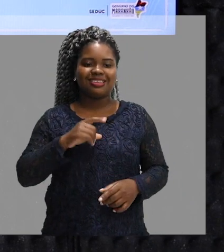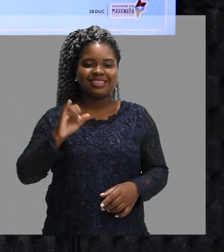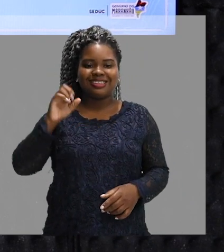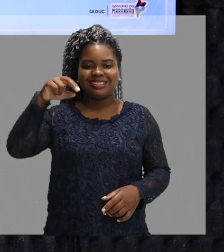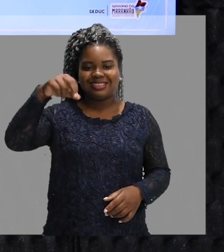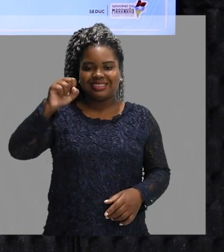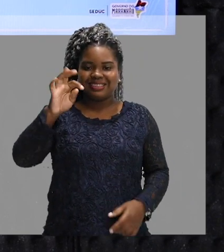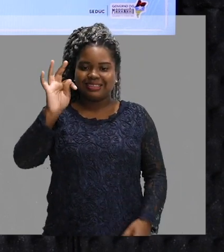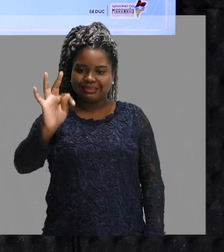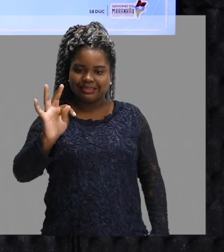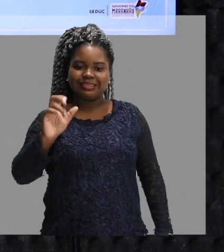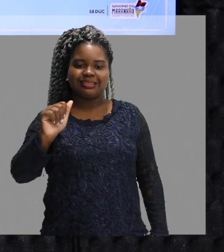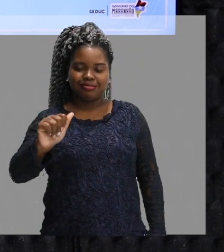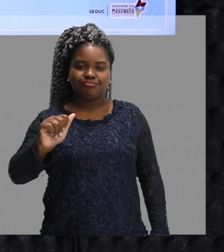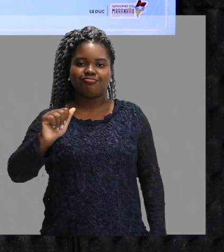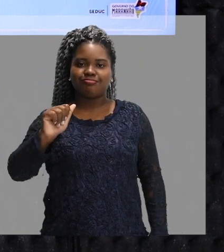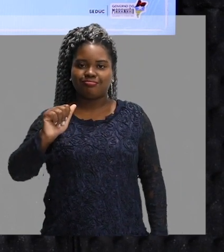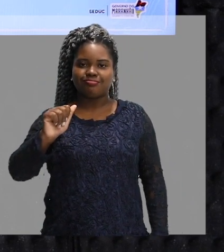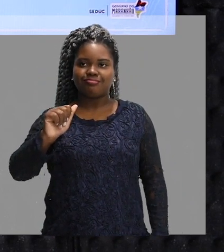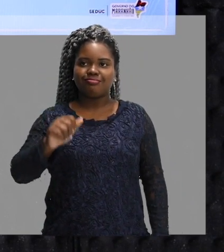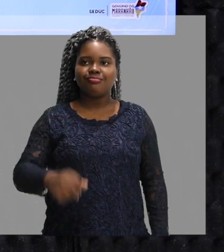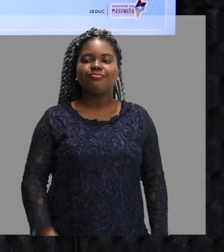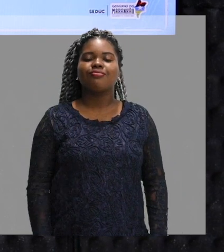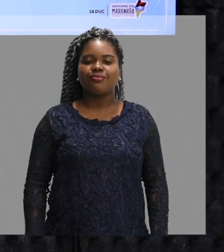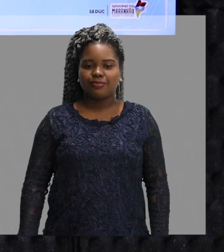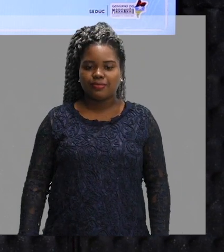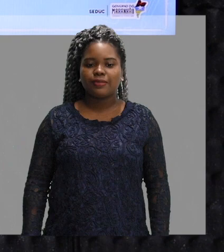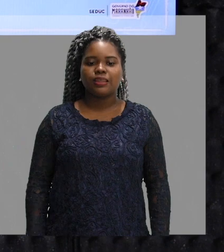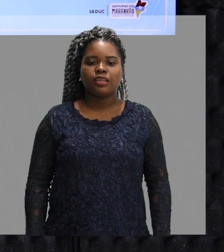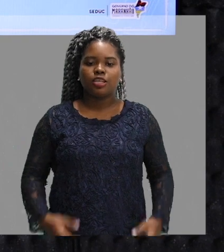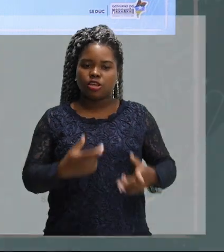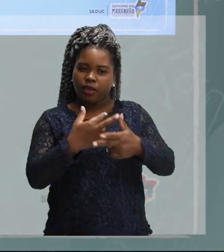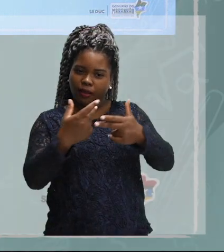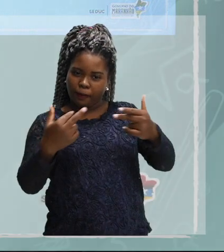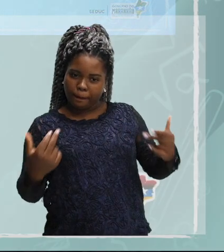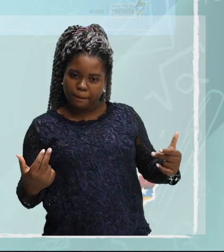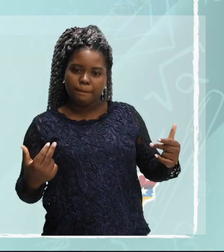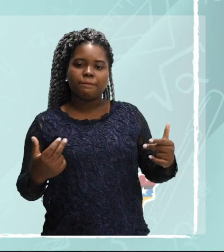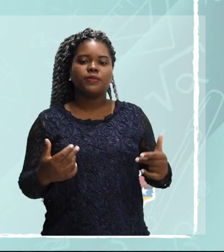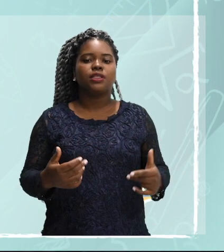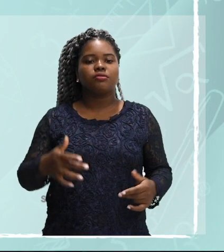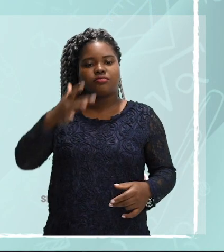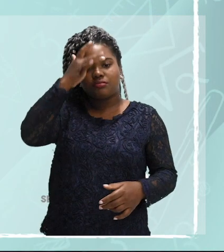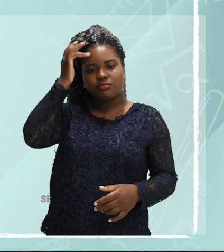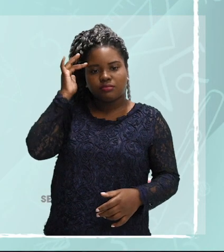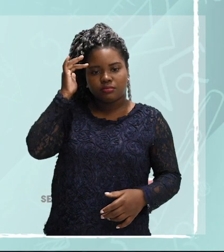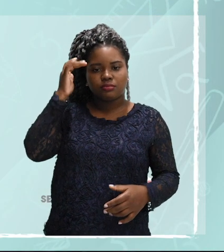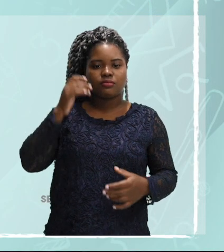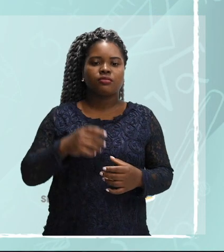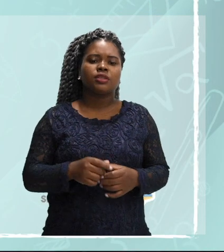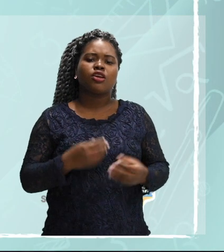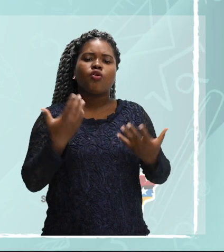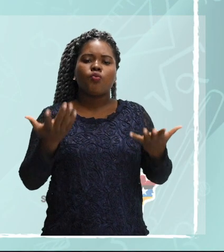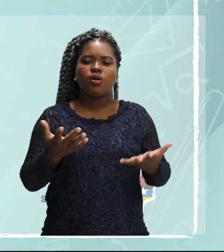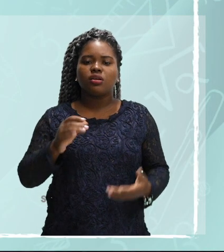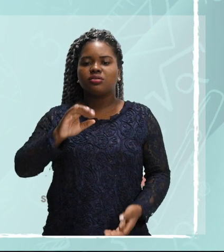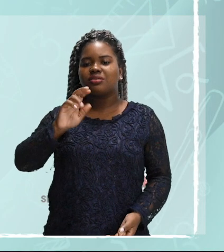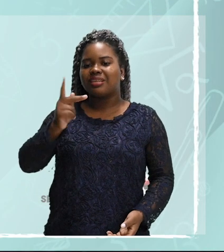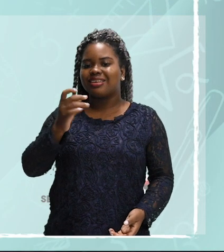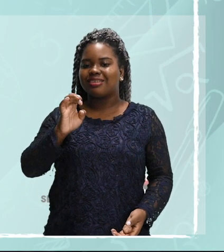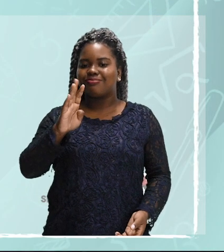para mostrar a grandiosidade, porque apesar de serem muitas civilizações, o professor só fala de quais civilizações? Hebreus,